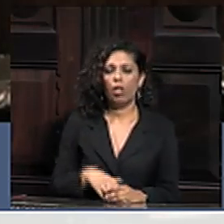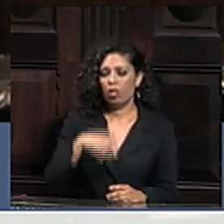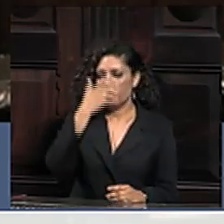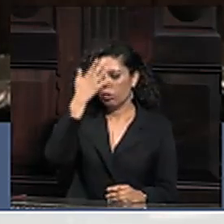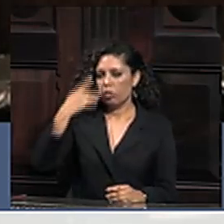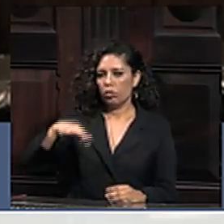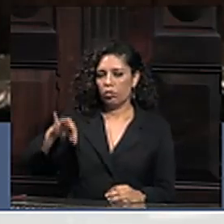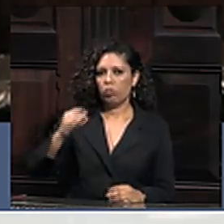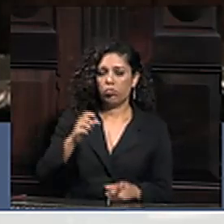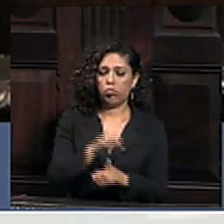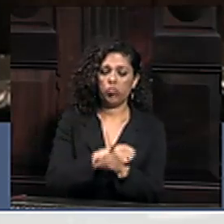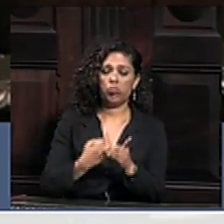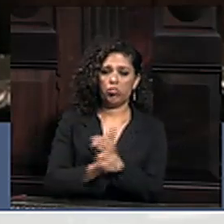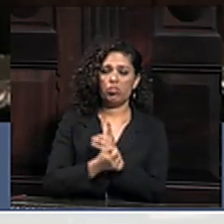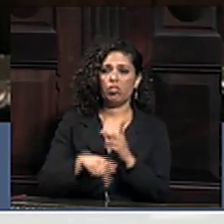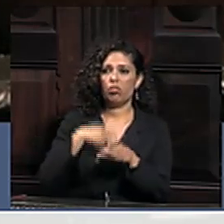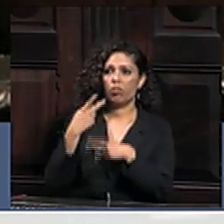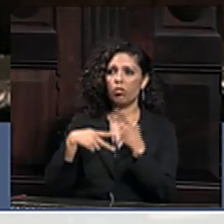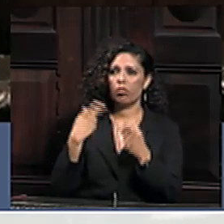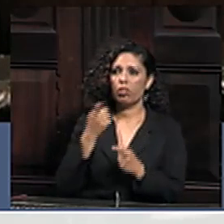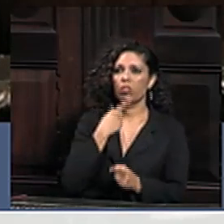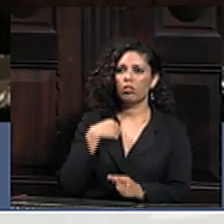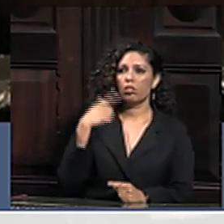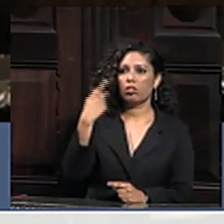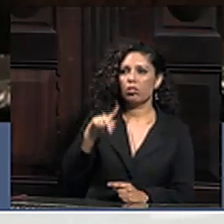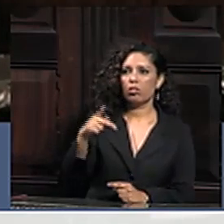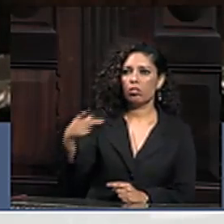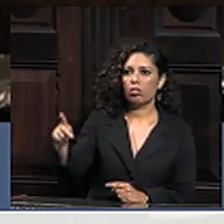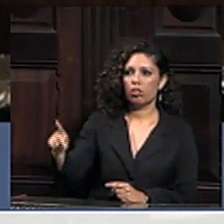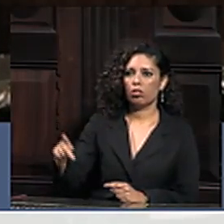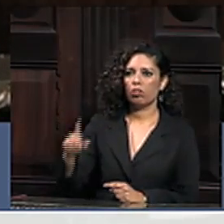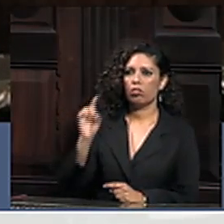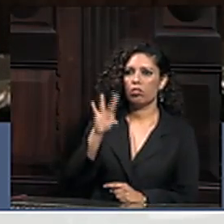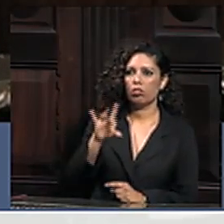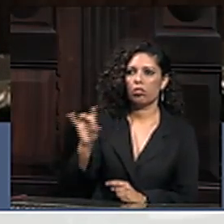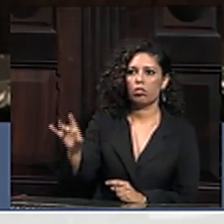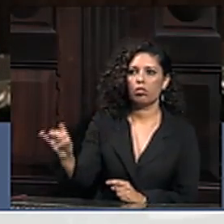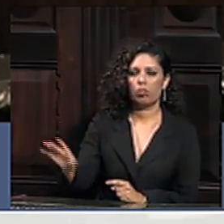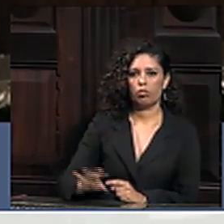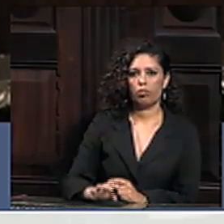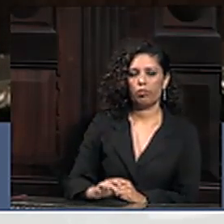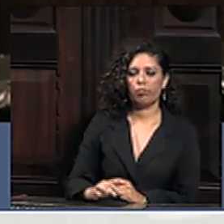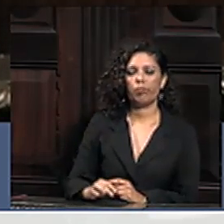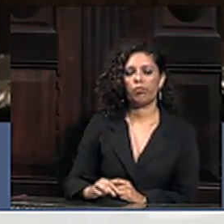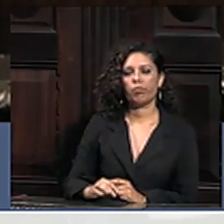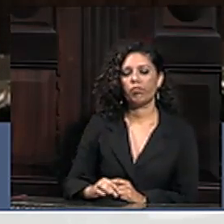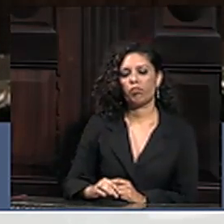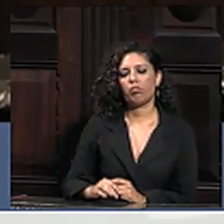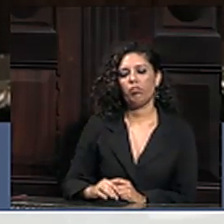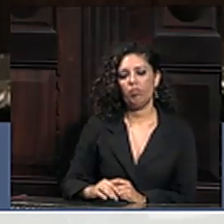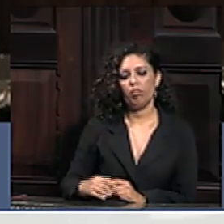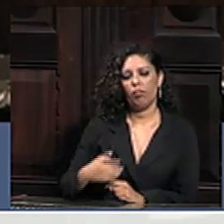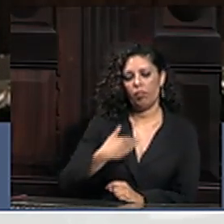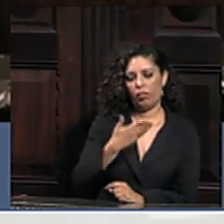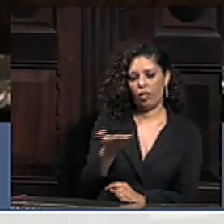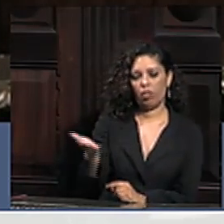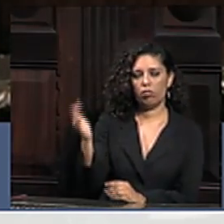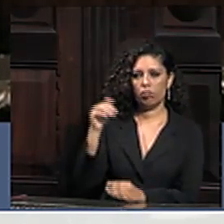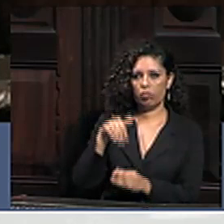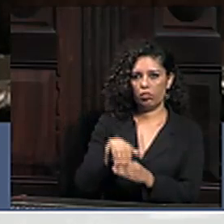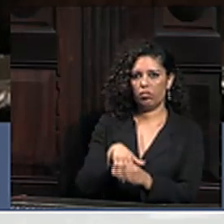expressaram a vontade popular daqueles e daquelas que foram às sessões